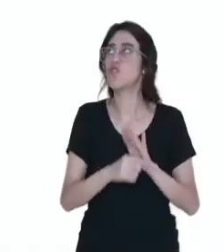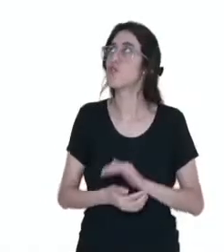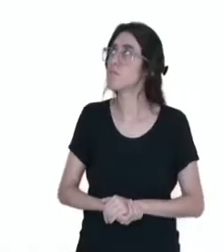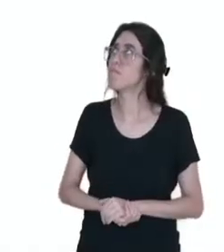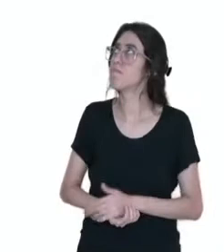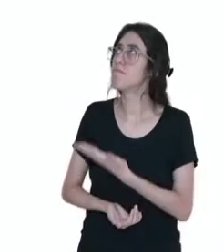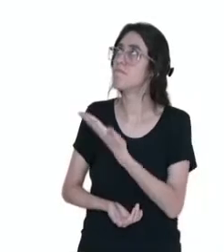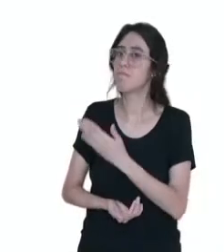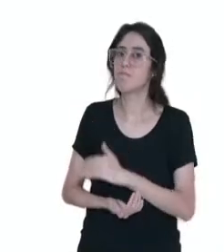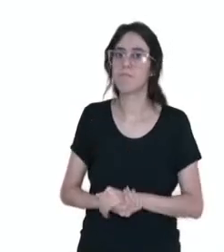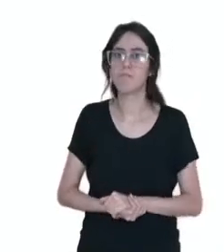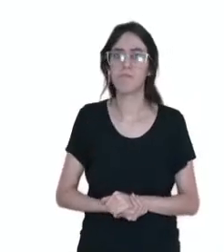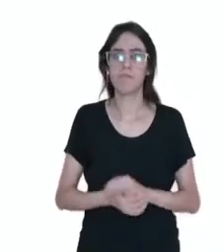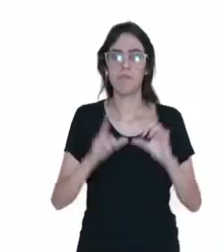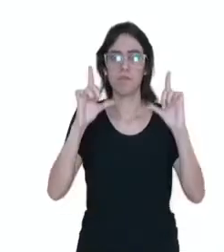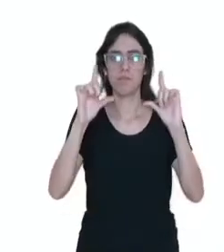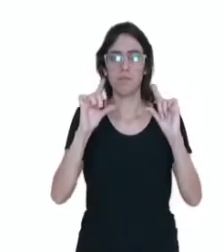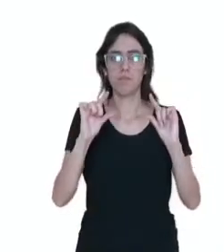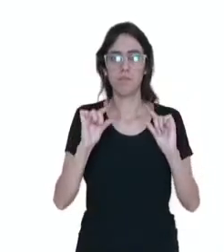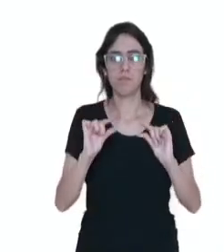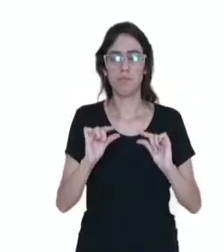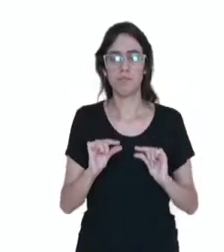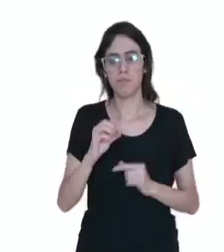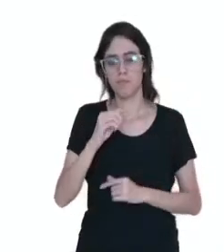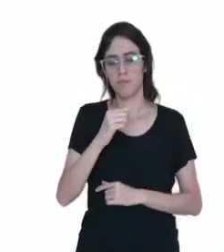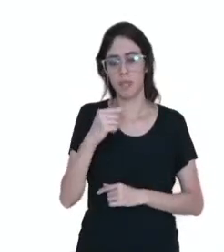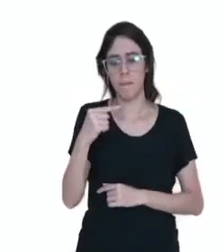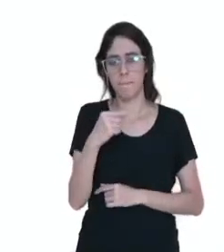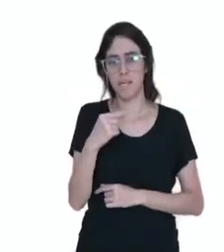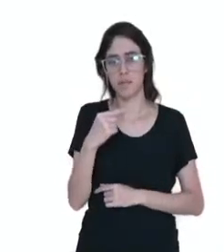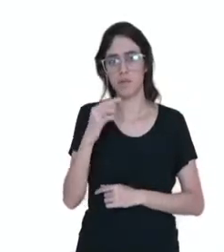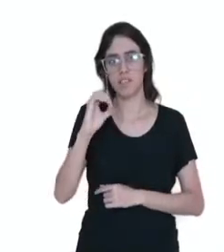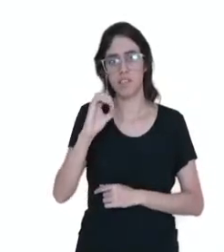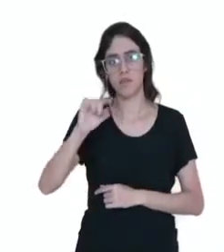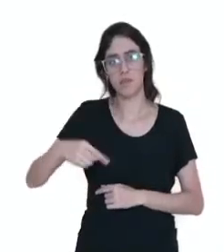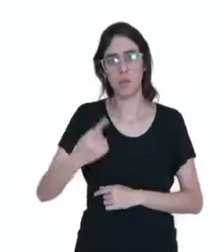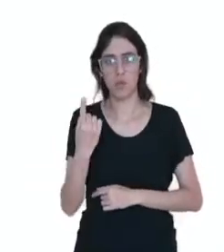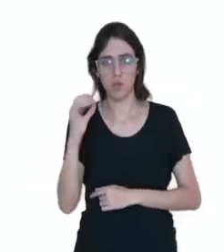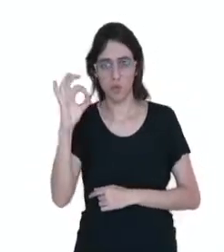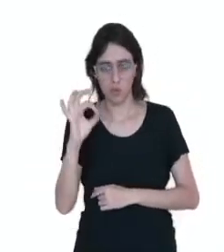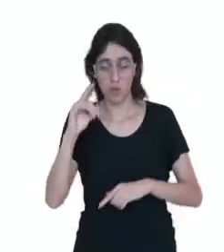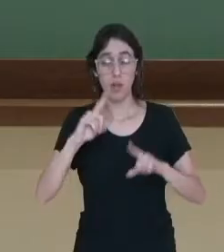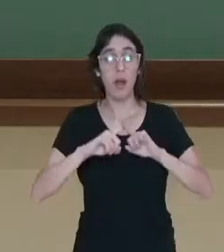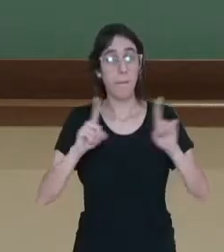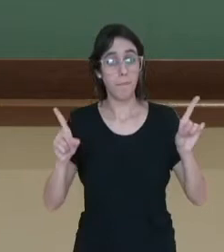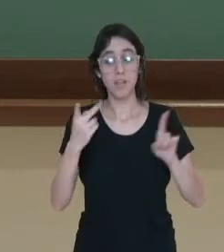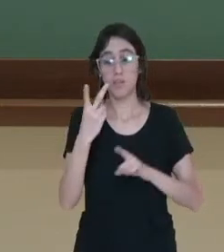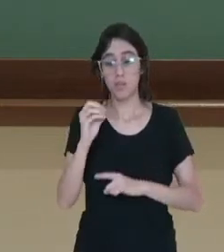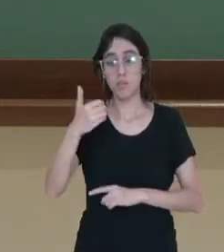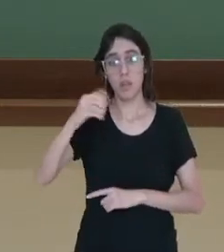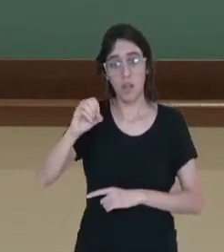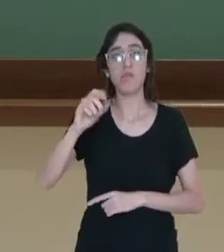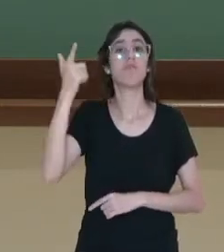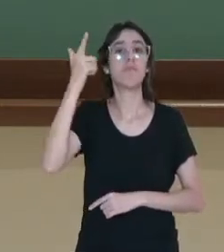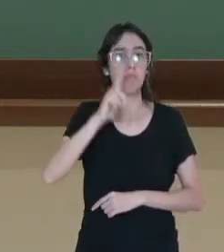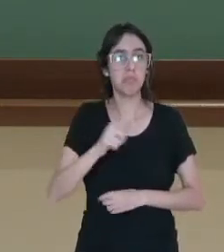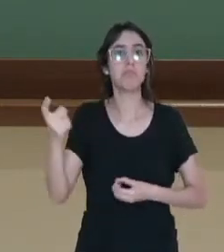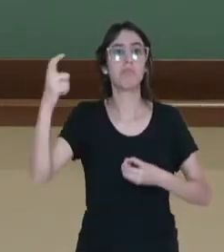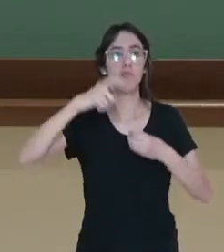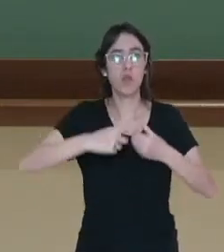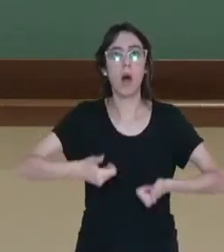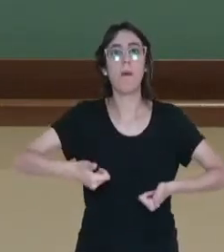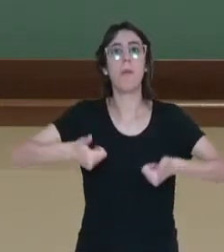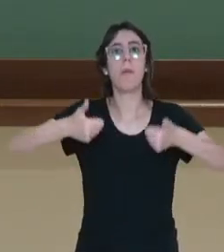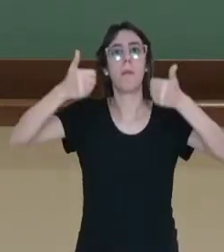Brasil, diminuição do nosso PIB, de 0,1%. Mas que em 2010 voltou a se recuperar em números